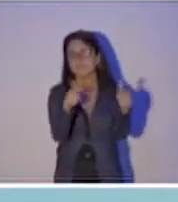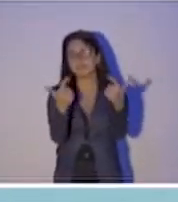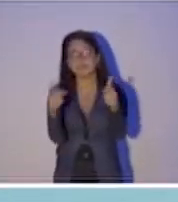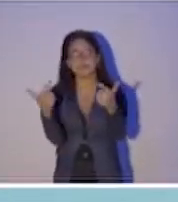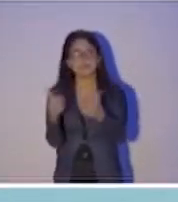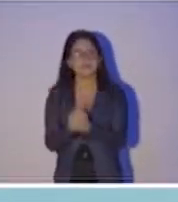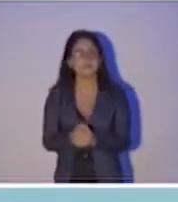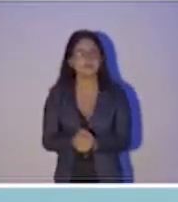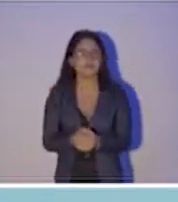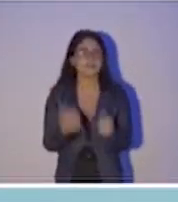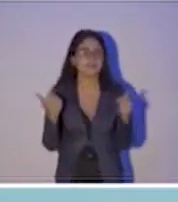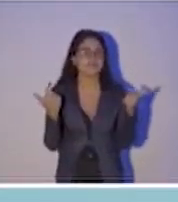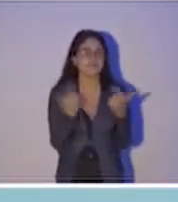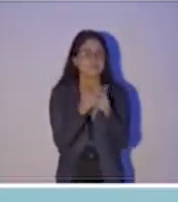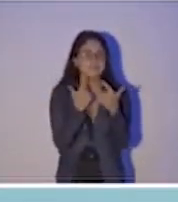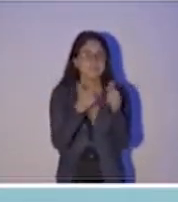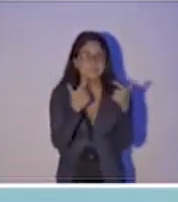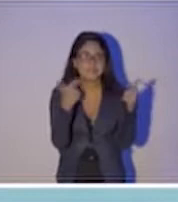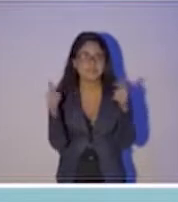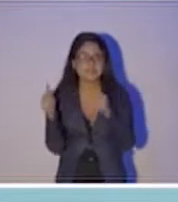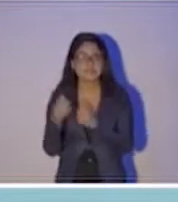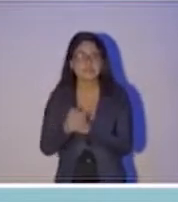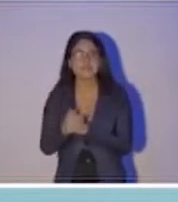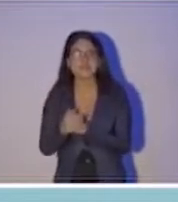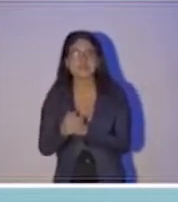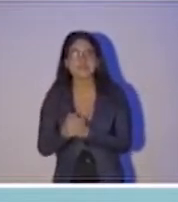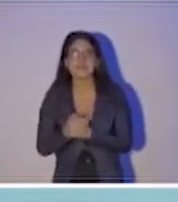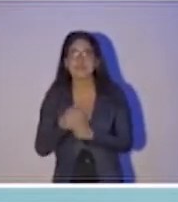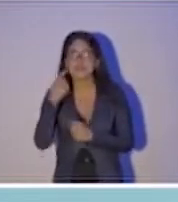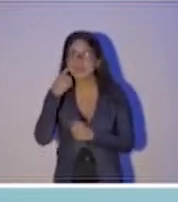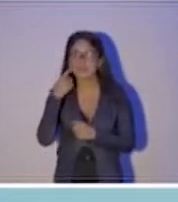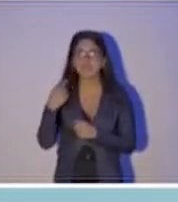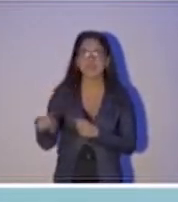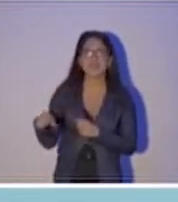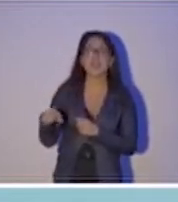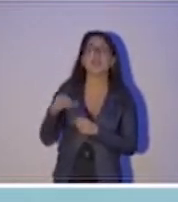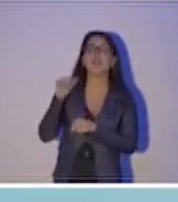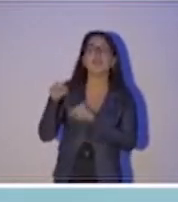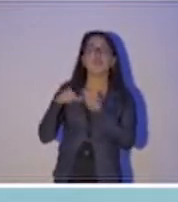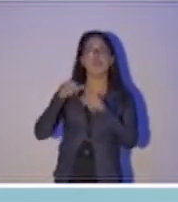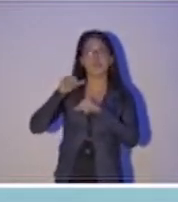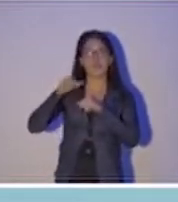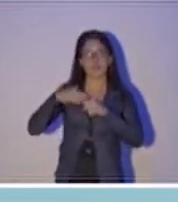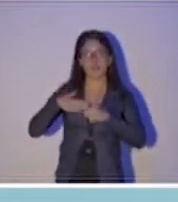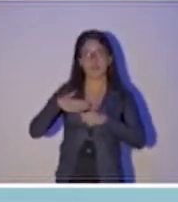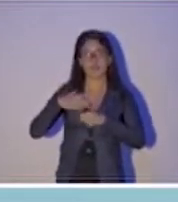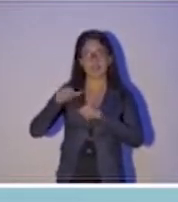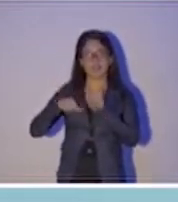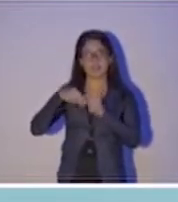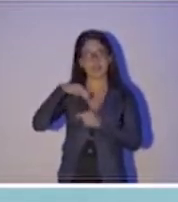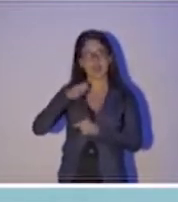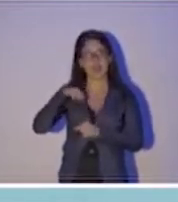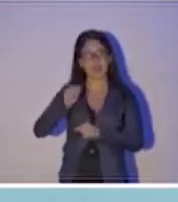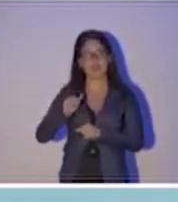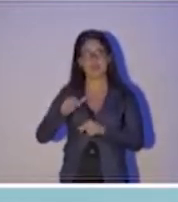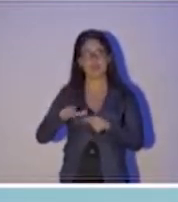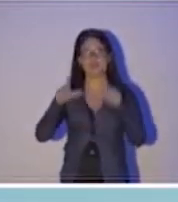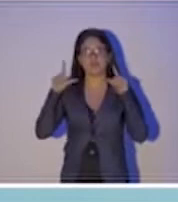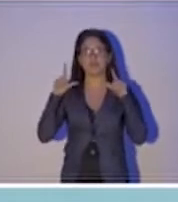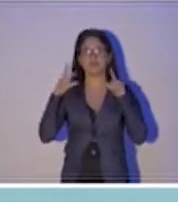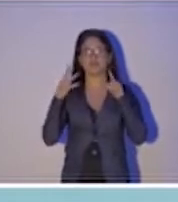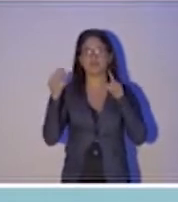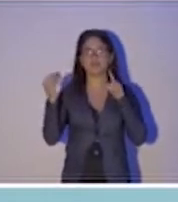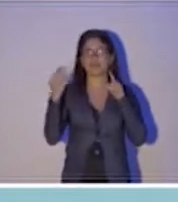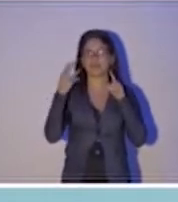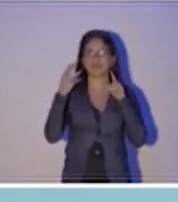Uma coisa que eu acho que, inclusive, eu virei meme na escola, porque as interrupções em alguns dias...